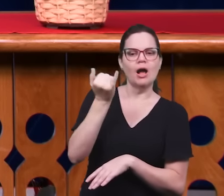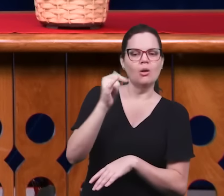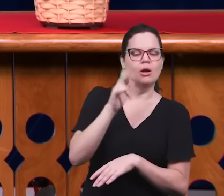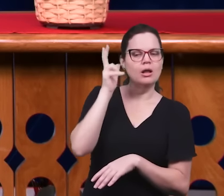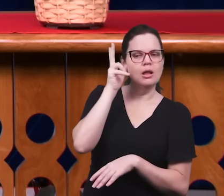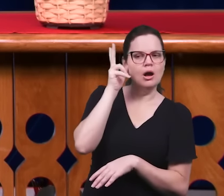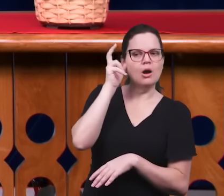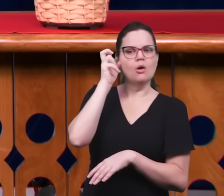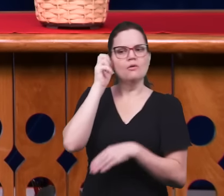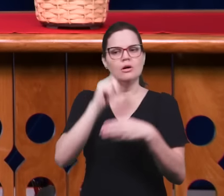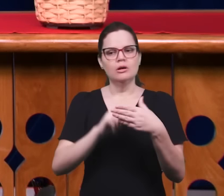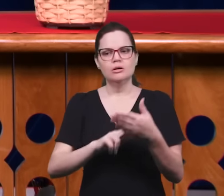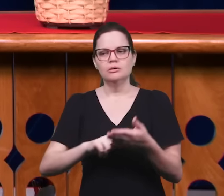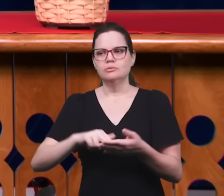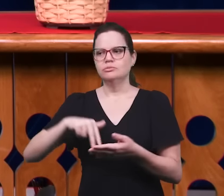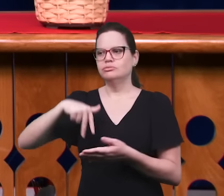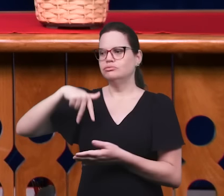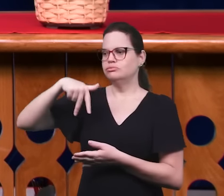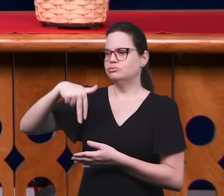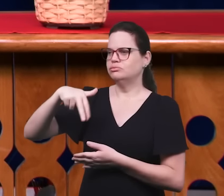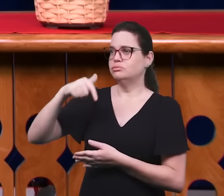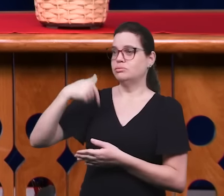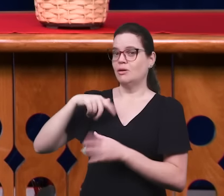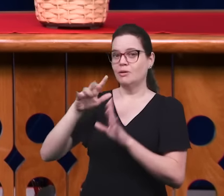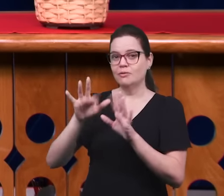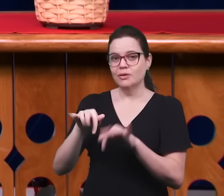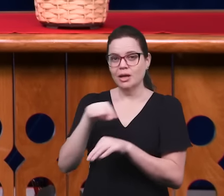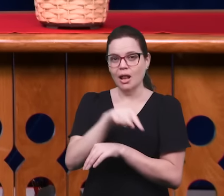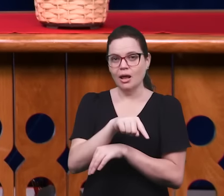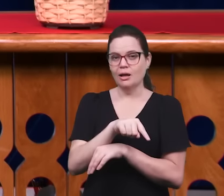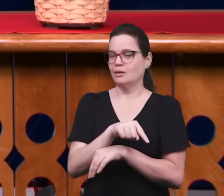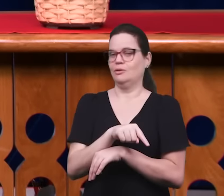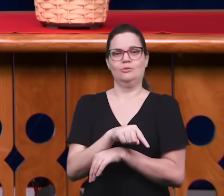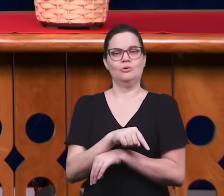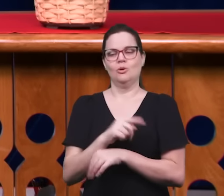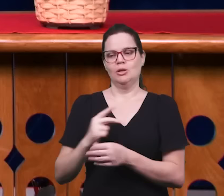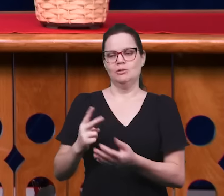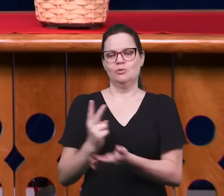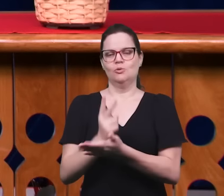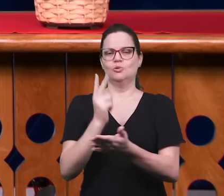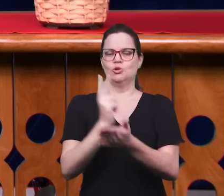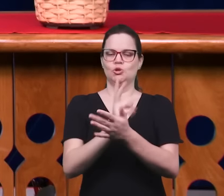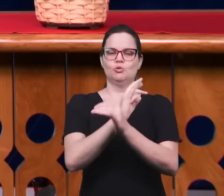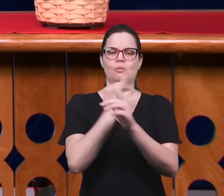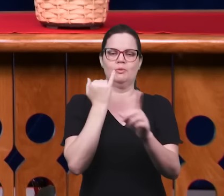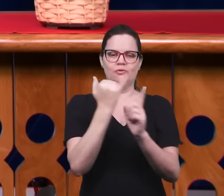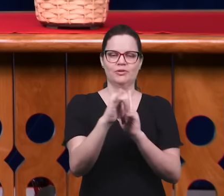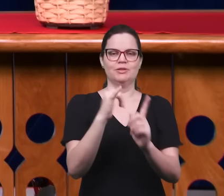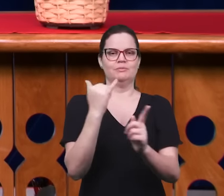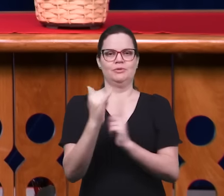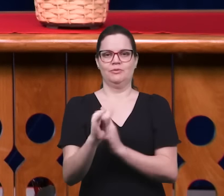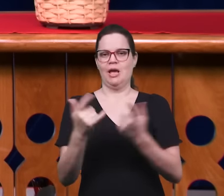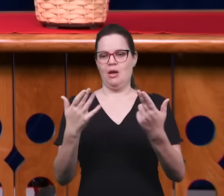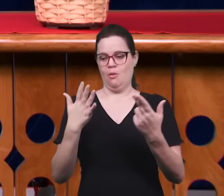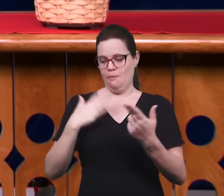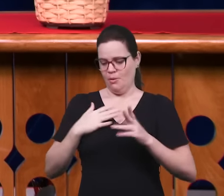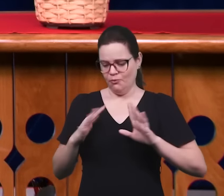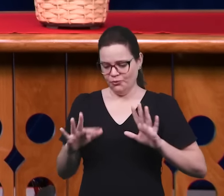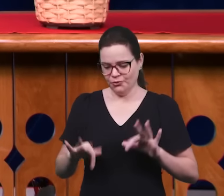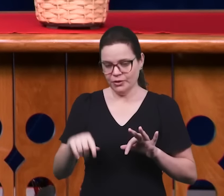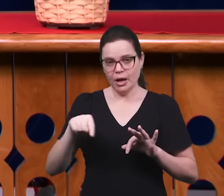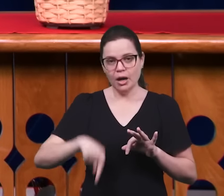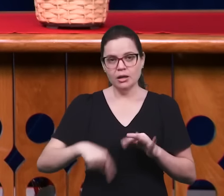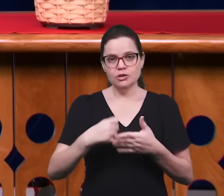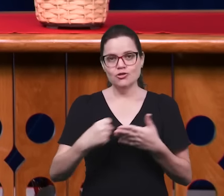foi naquela caverna. E nós também entendemos que o nosso fim não é aqui, o nosso fim é na eternidade com o Senhor